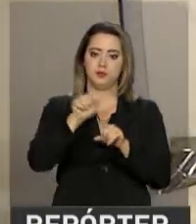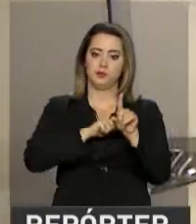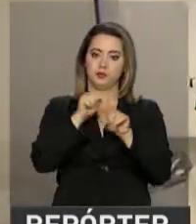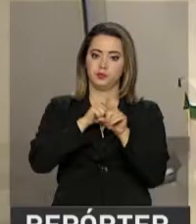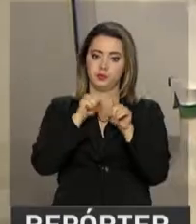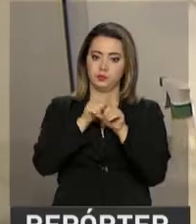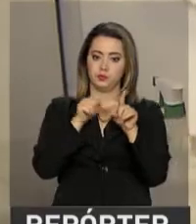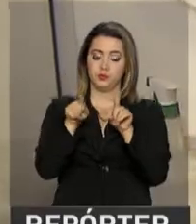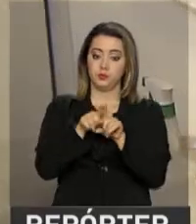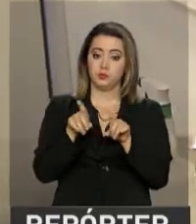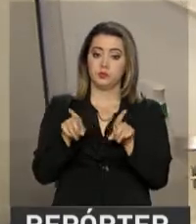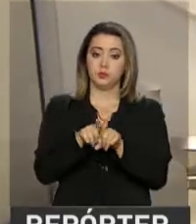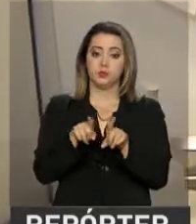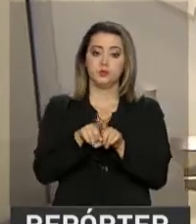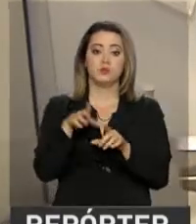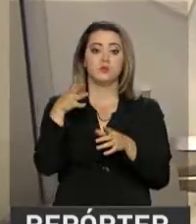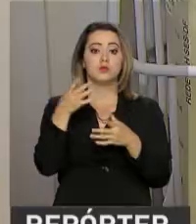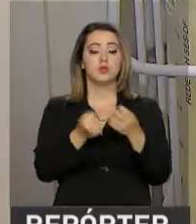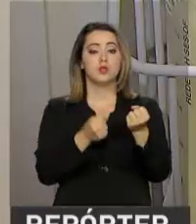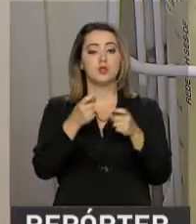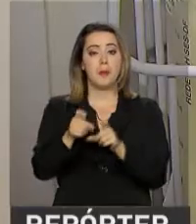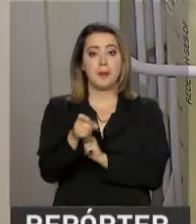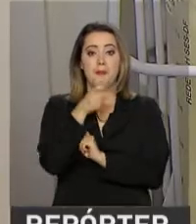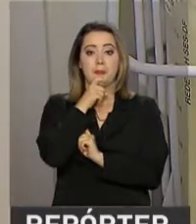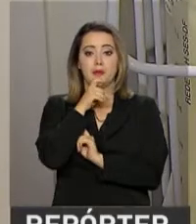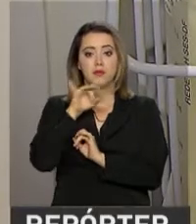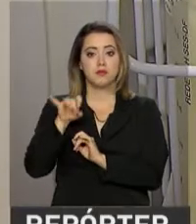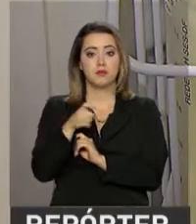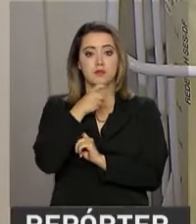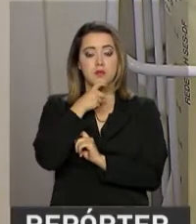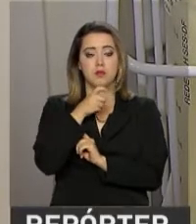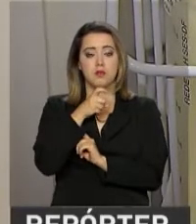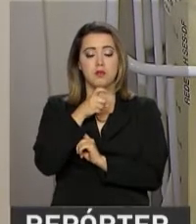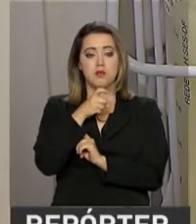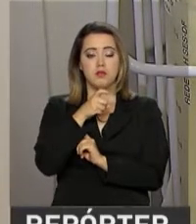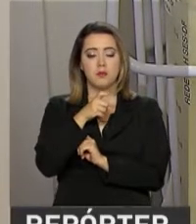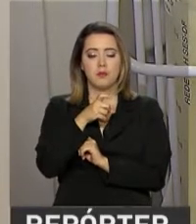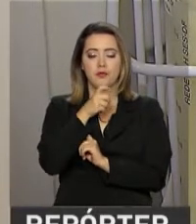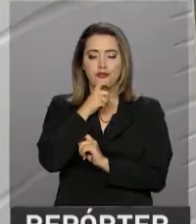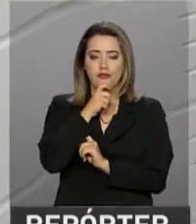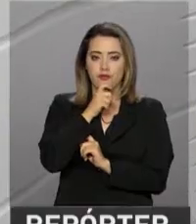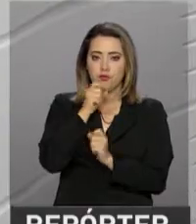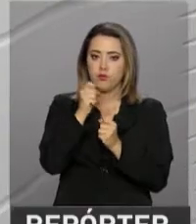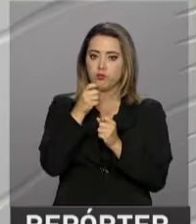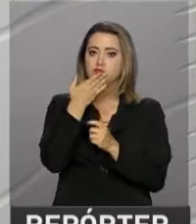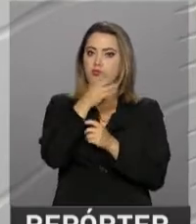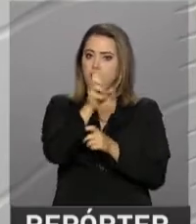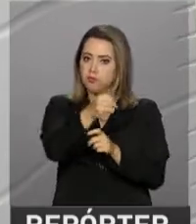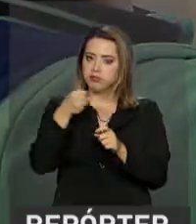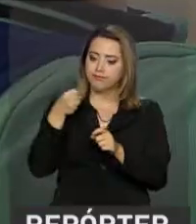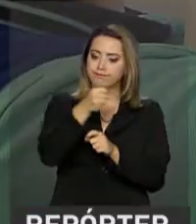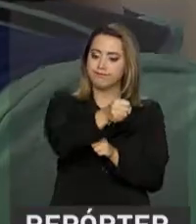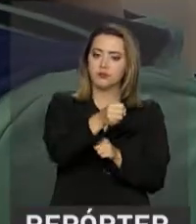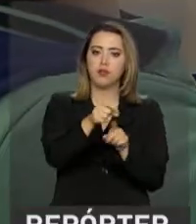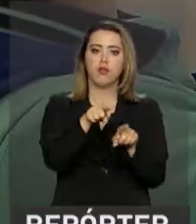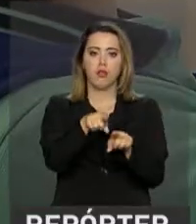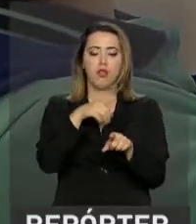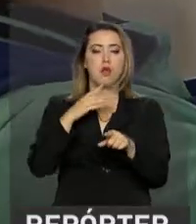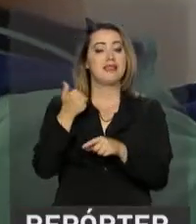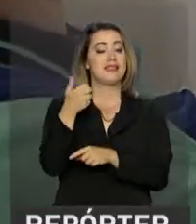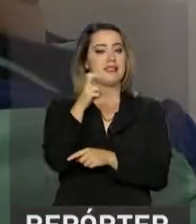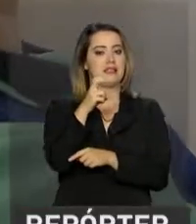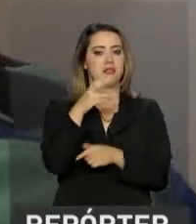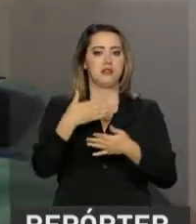hospital também pasteuriza cerca de 30 litros de leite humano, que alimentam, em média, 15 bebês, a maioria da